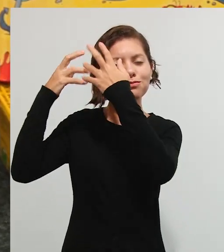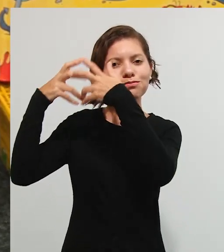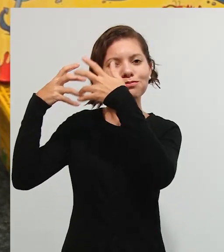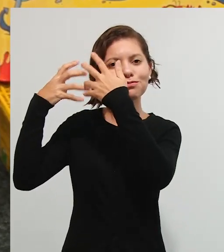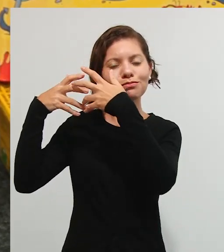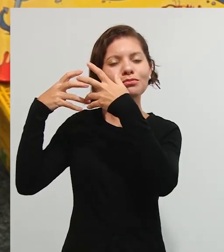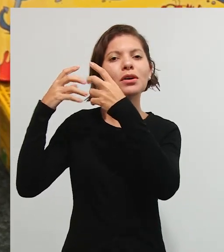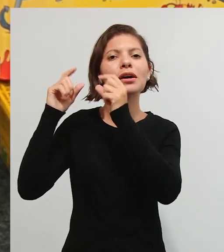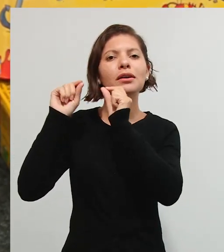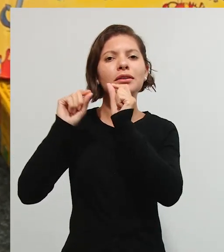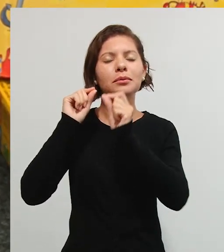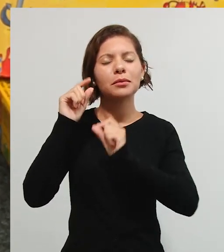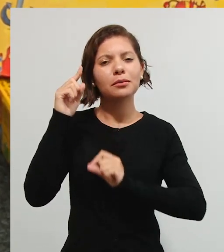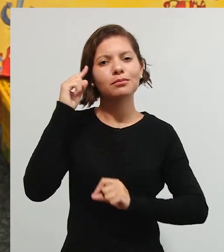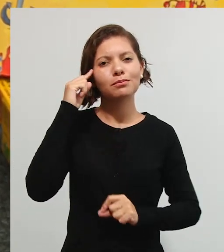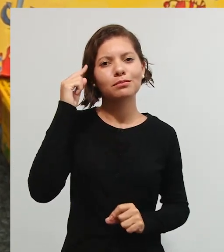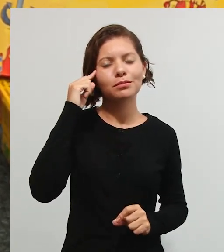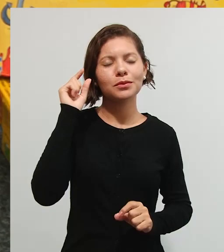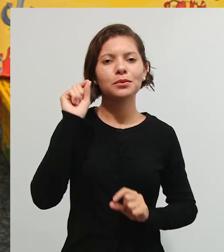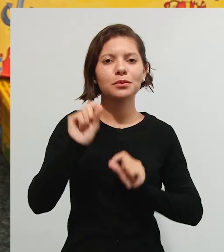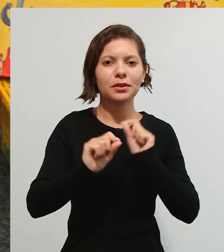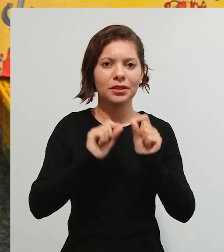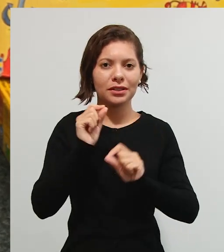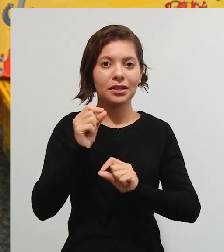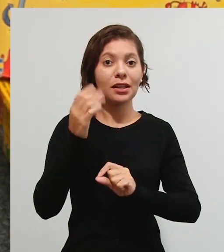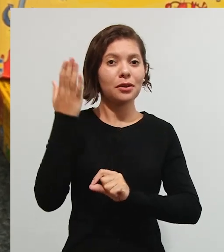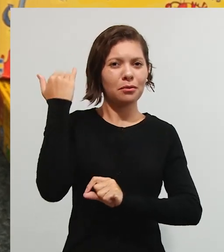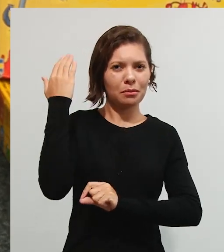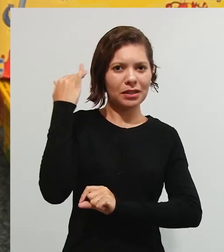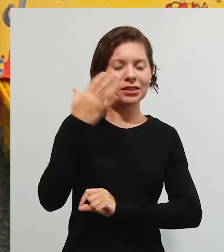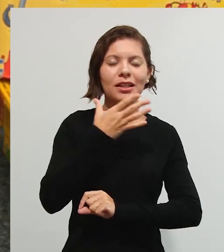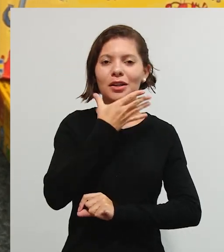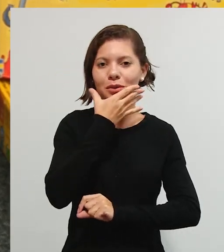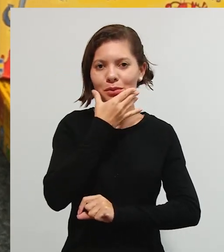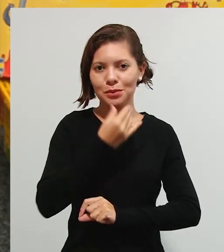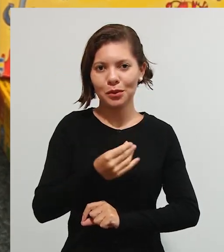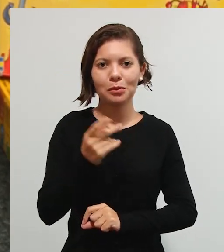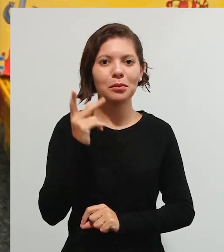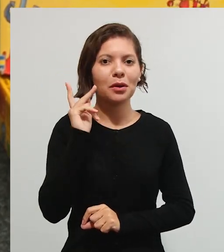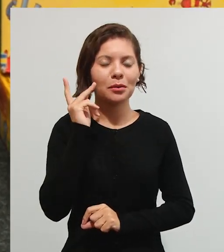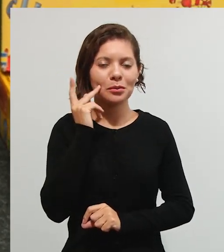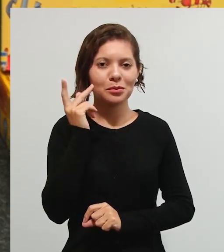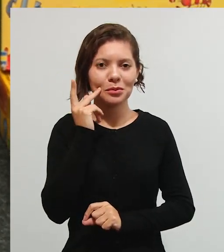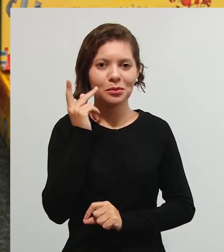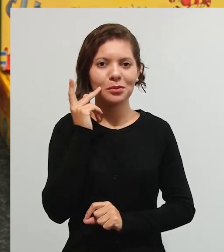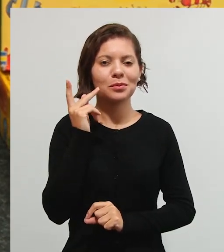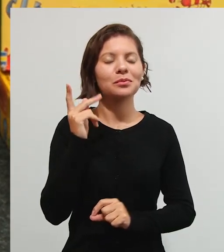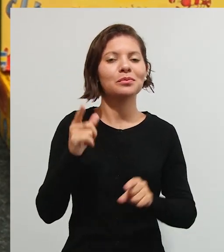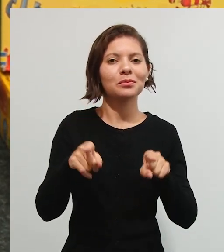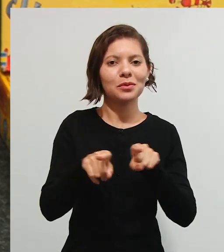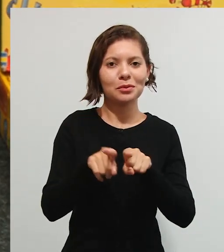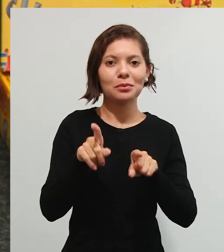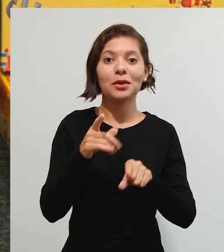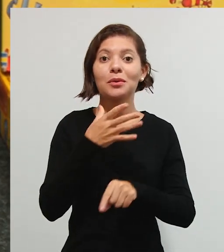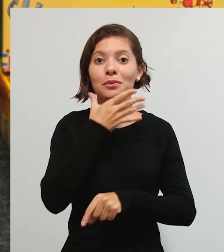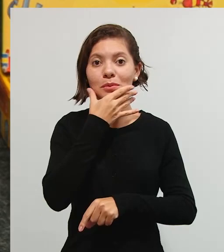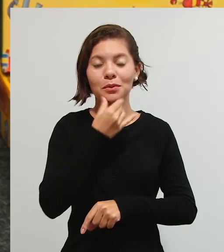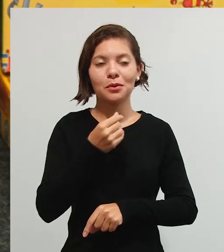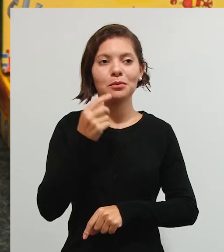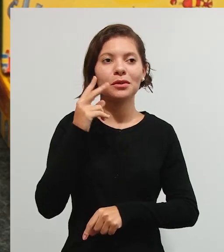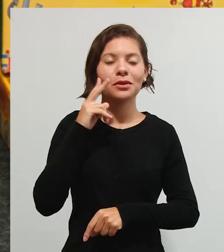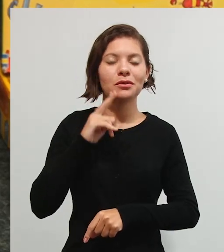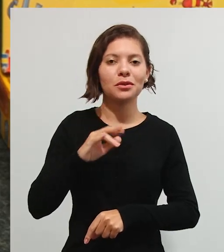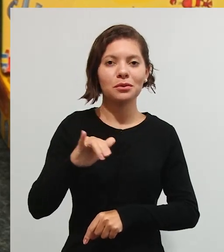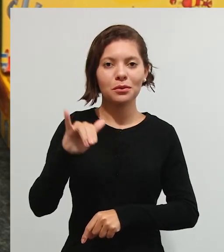raciocínio, também já dizia lá Piaget e Vygotsky. Elas dependem